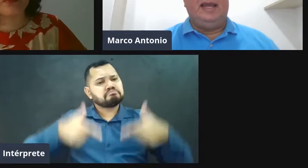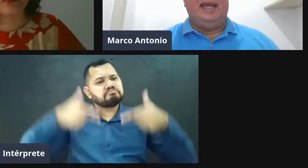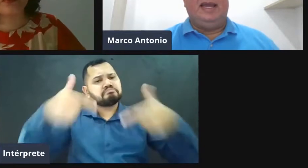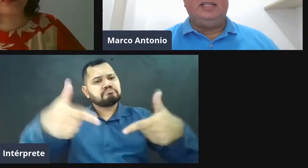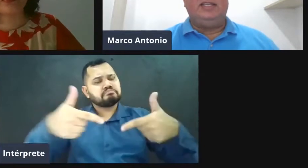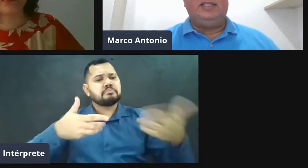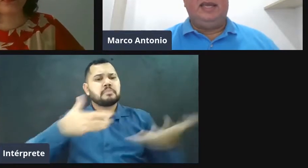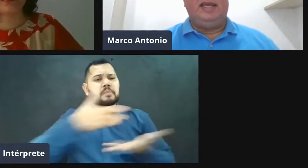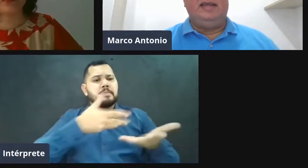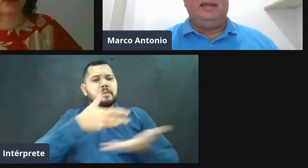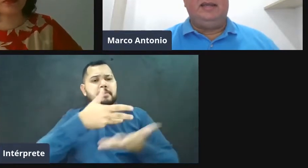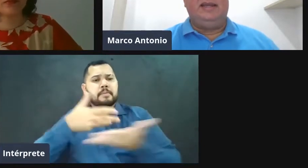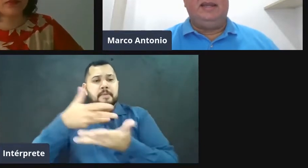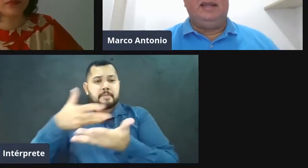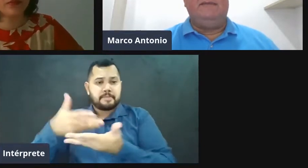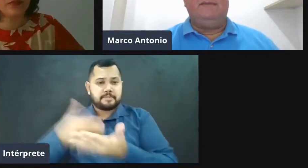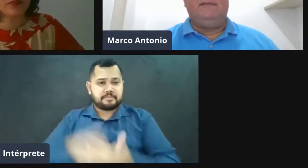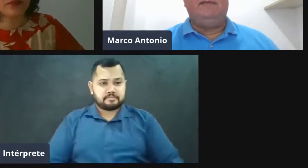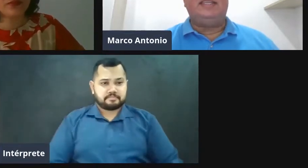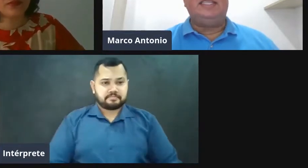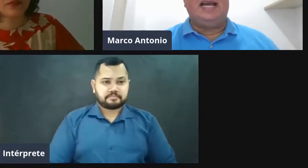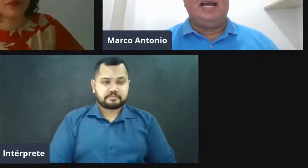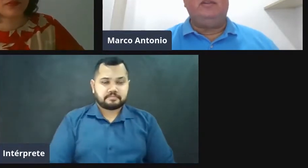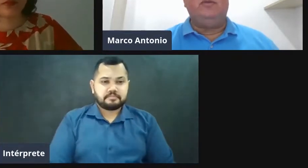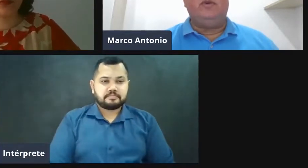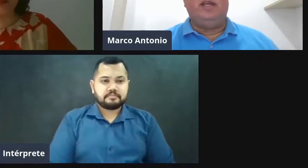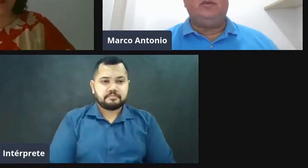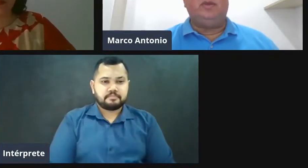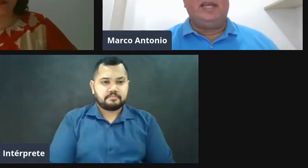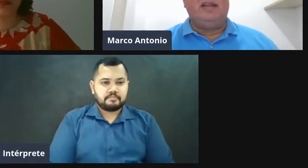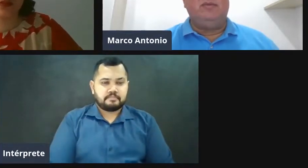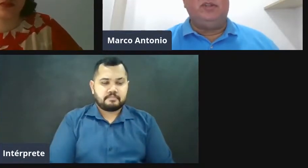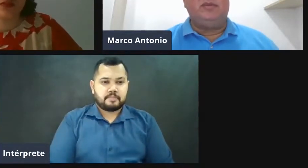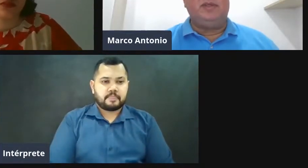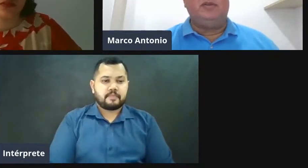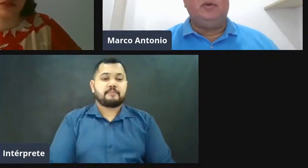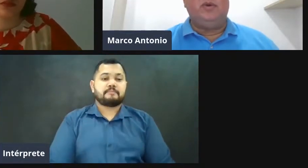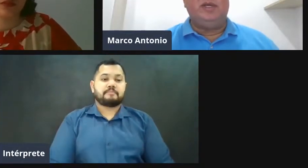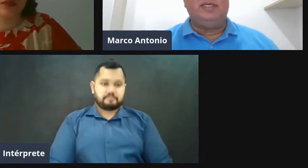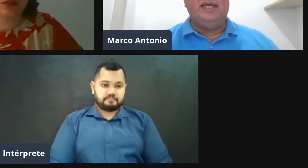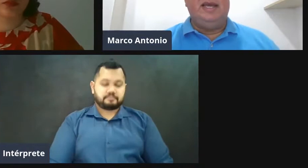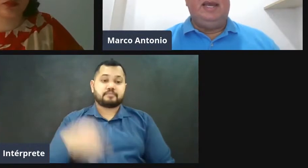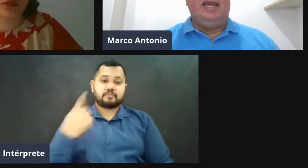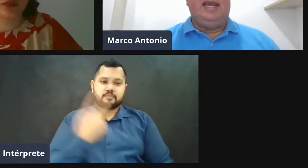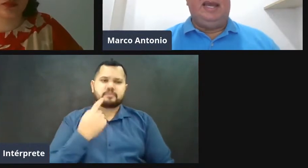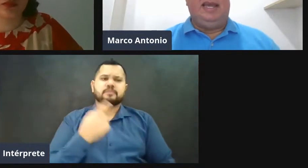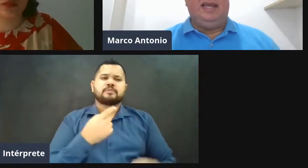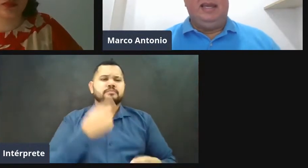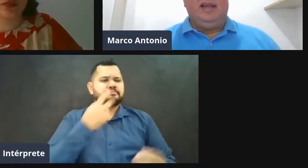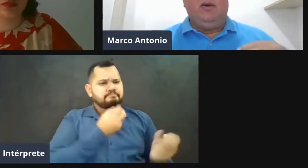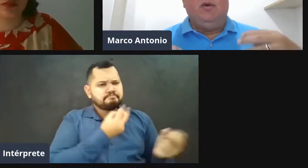Então, Renato, a gente tem vivenciado, escutado muitas pessoas,